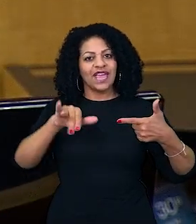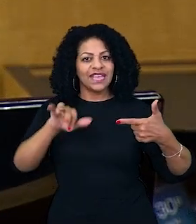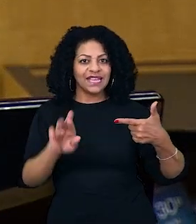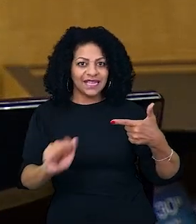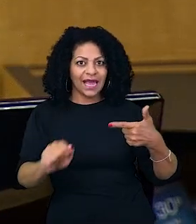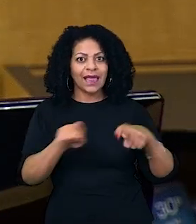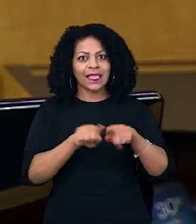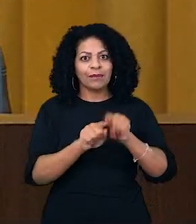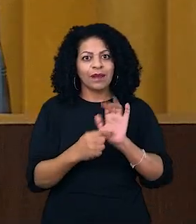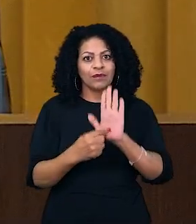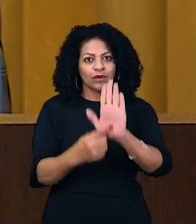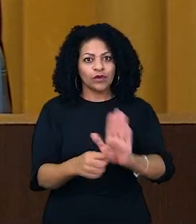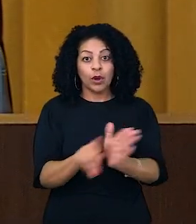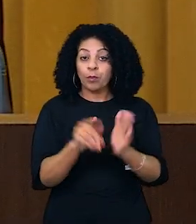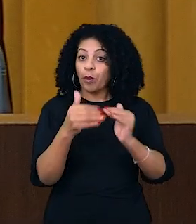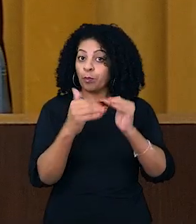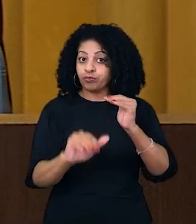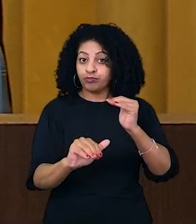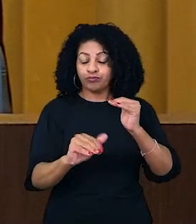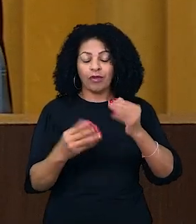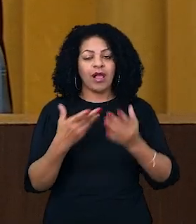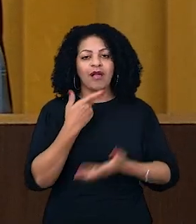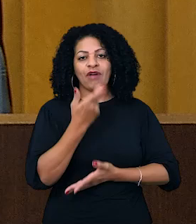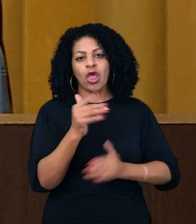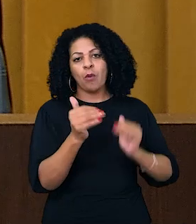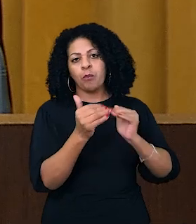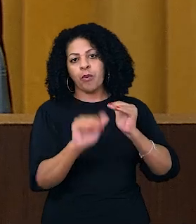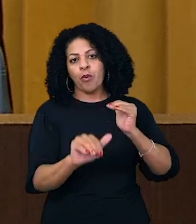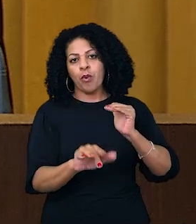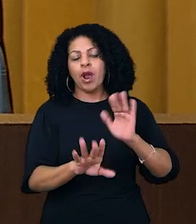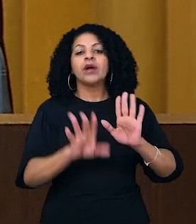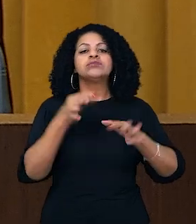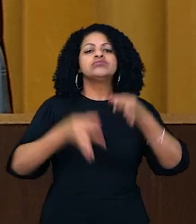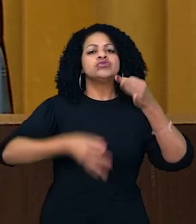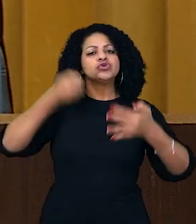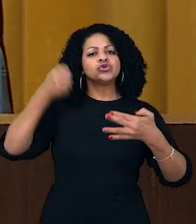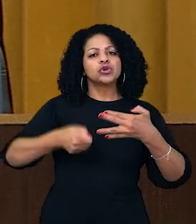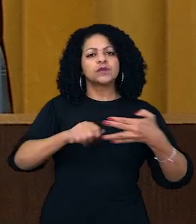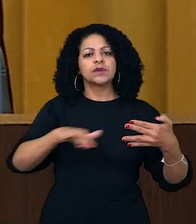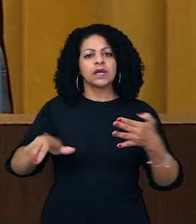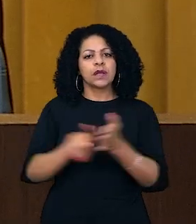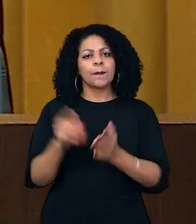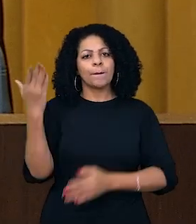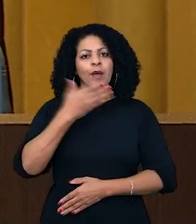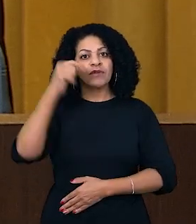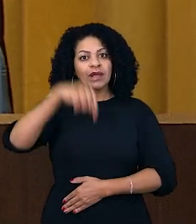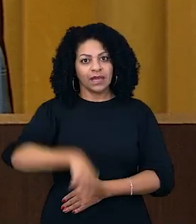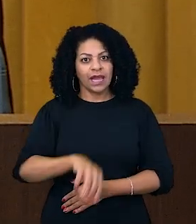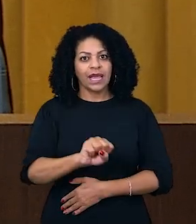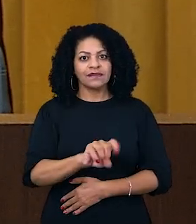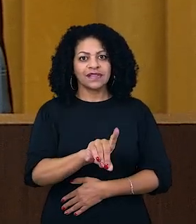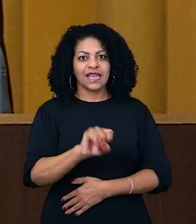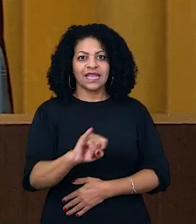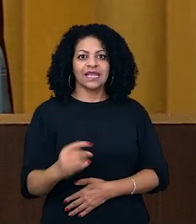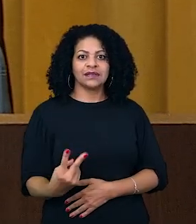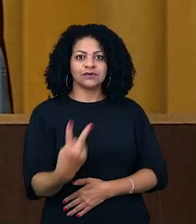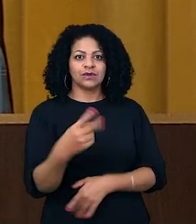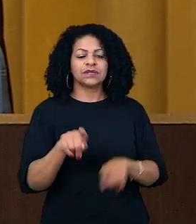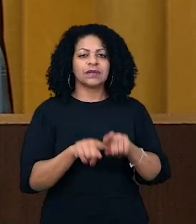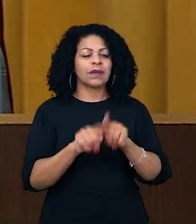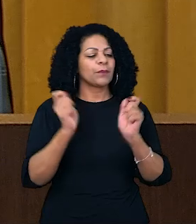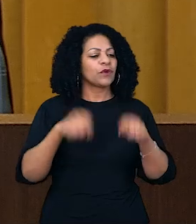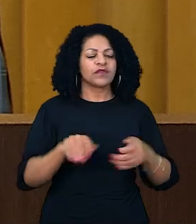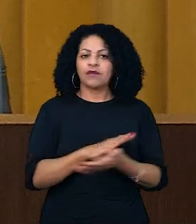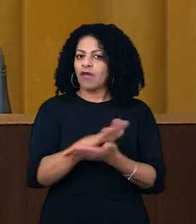Filho apresentaram divergência. Pela jurisprudência desta própria SDI 2, não